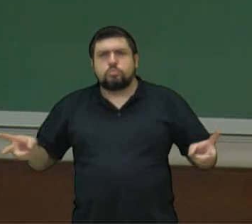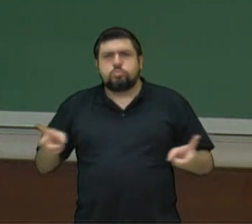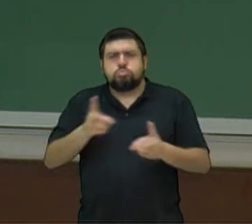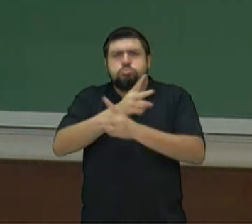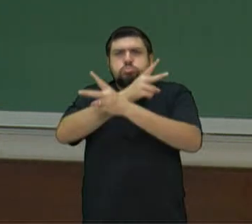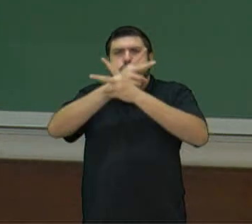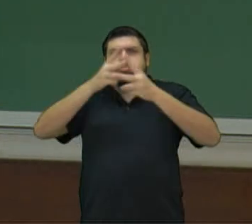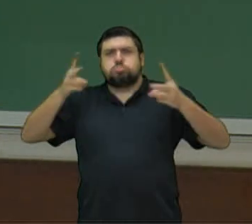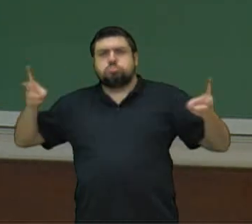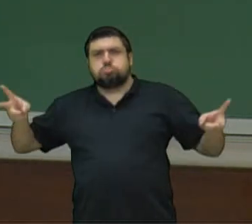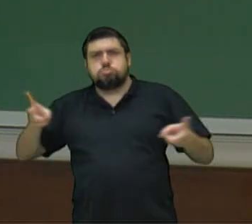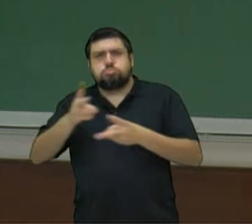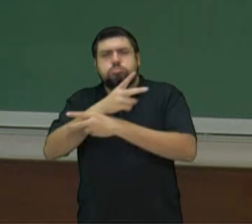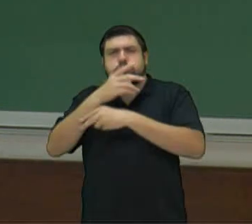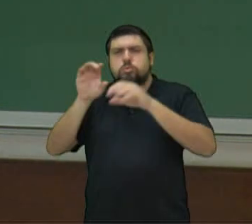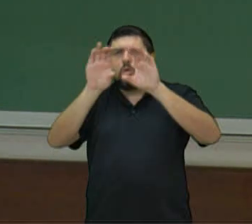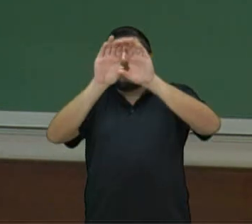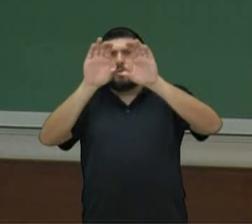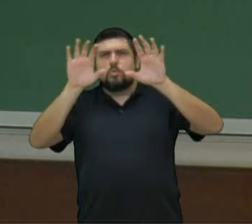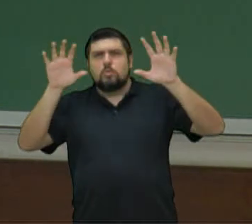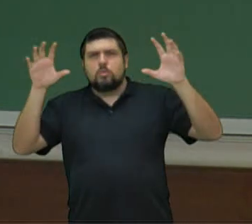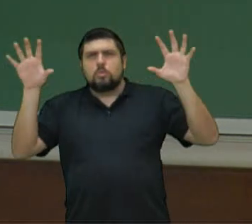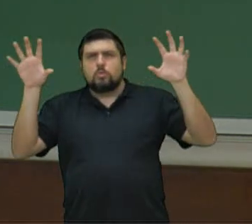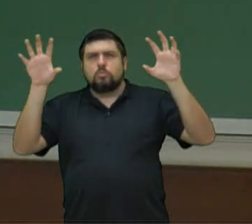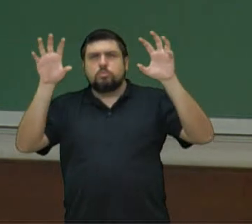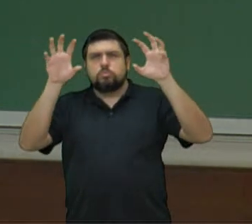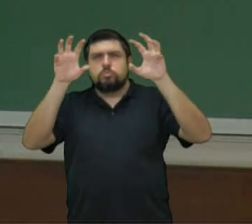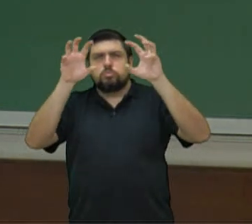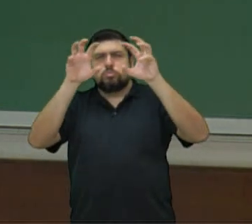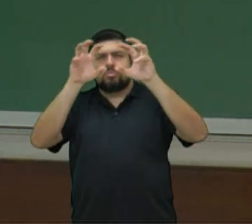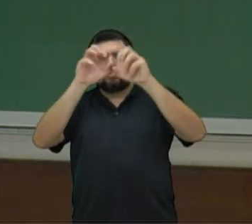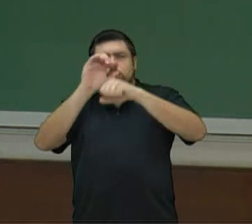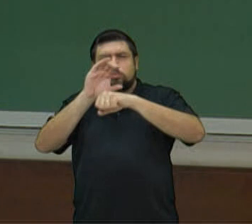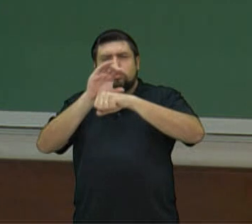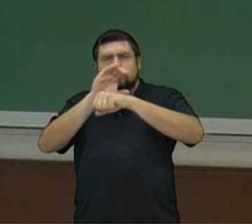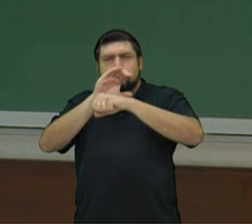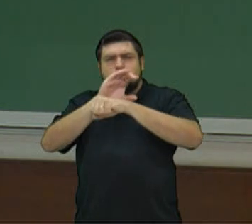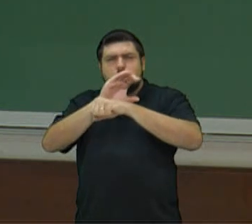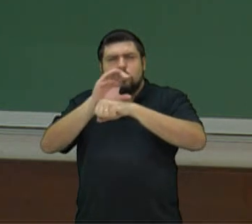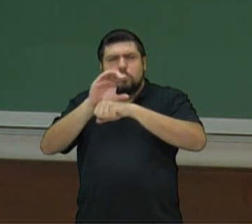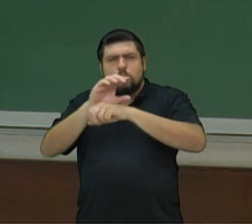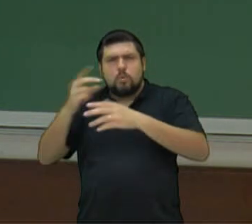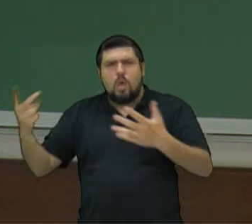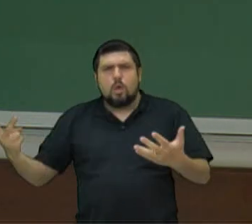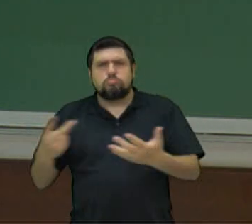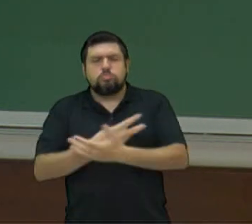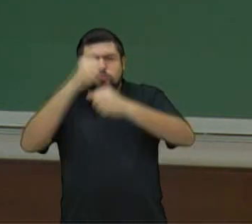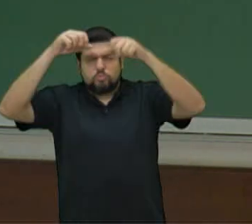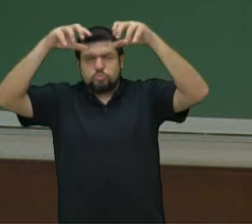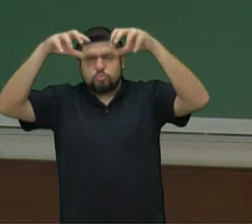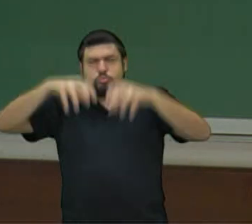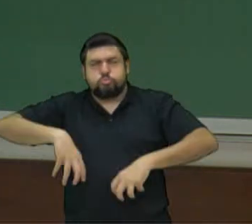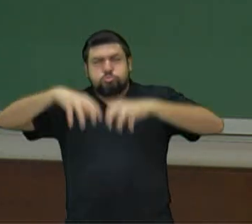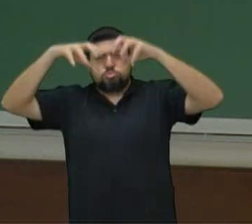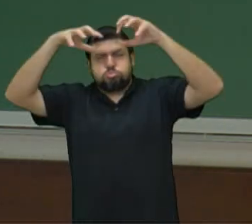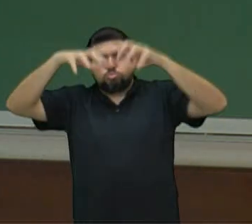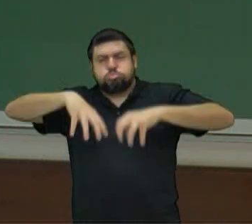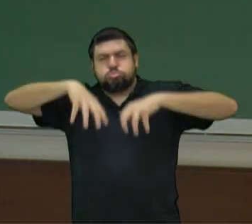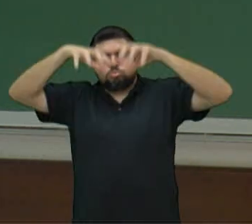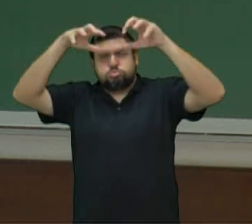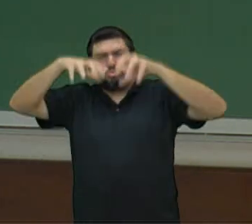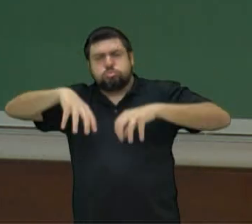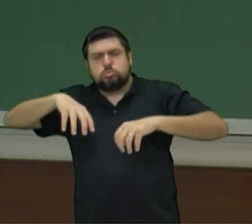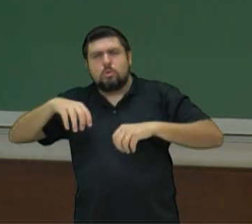céu de granito e uma chuva forte com ele. E embora era próximo